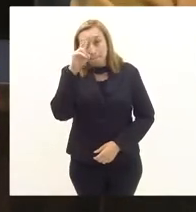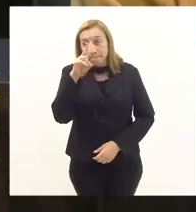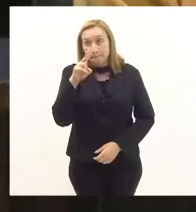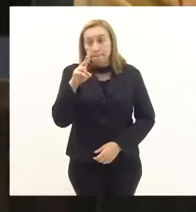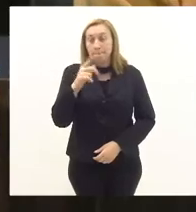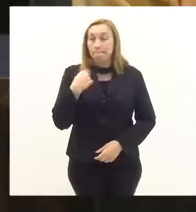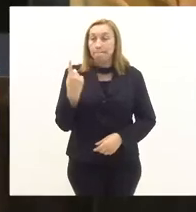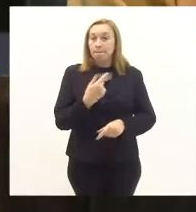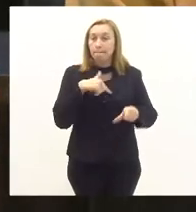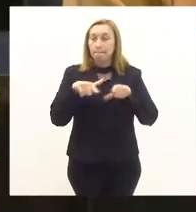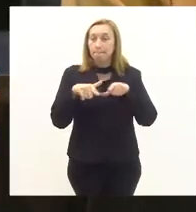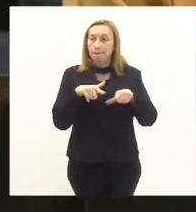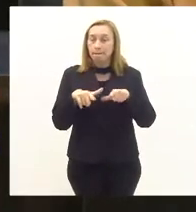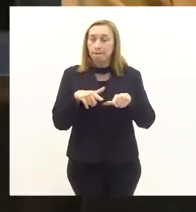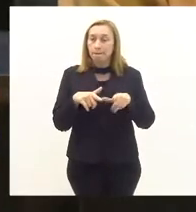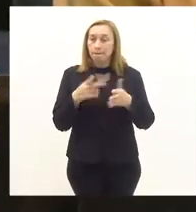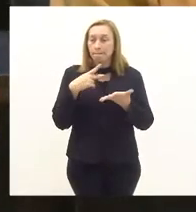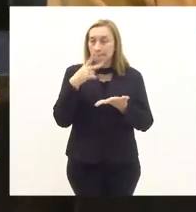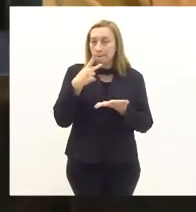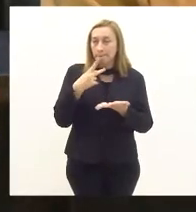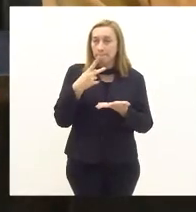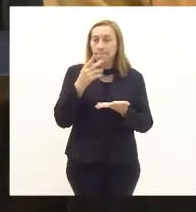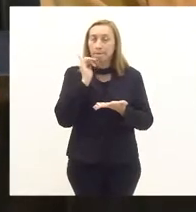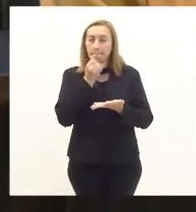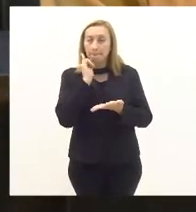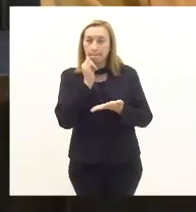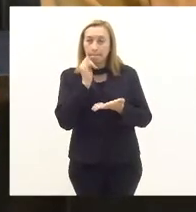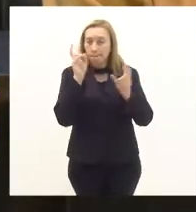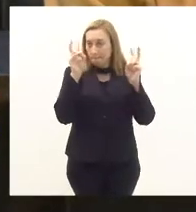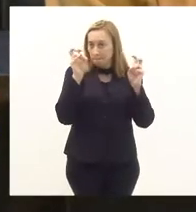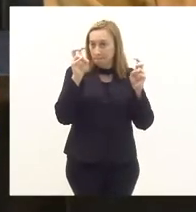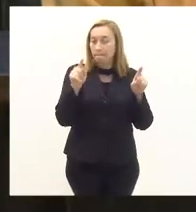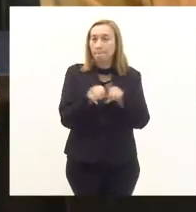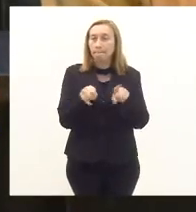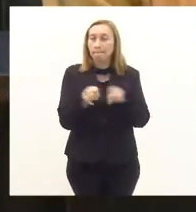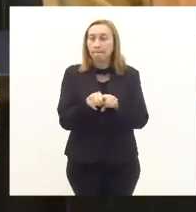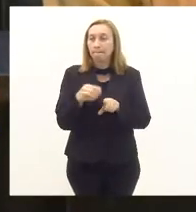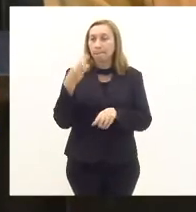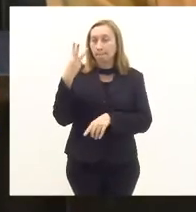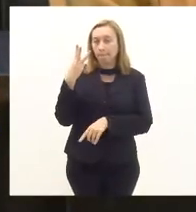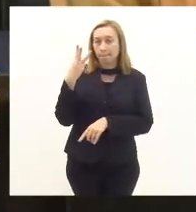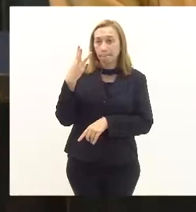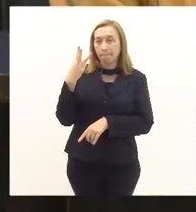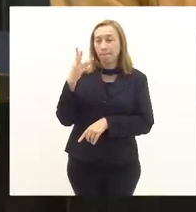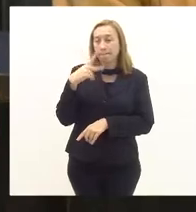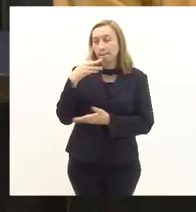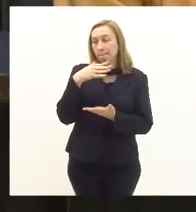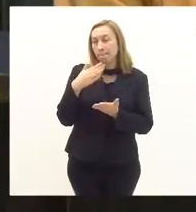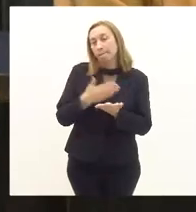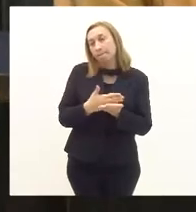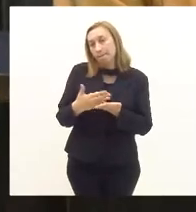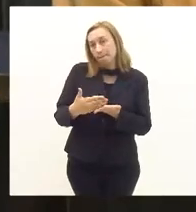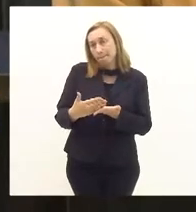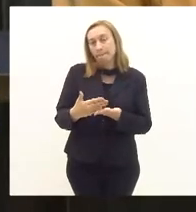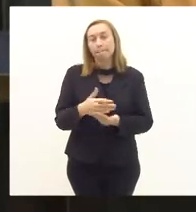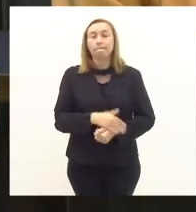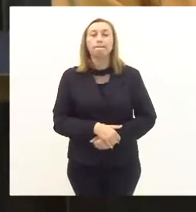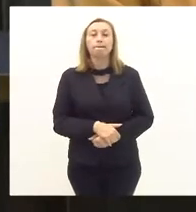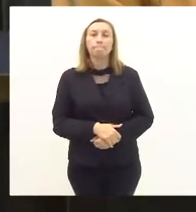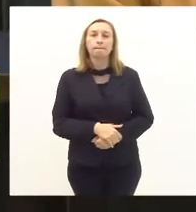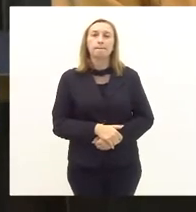está tratando tanto de casos que foram relatados quanto daquelas 3 intervenções iniciais, né,